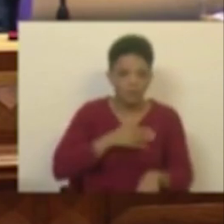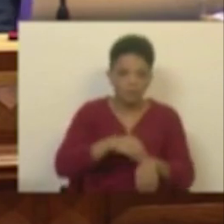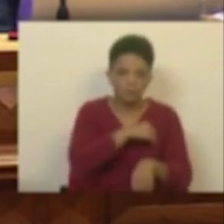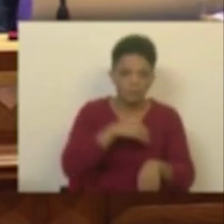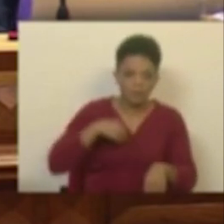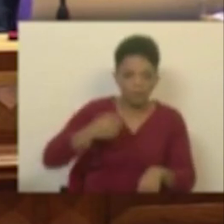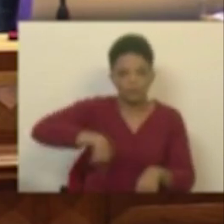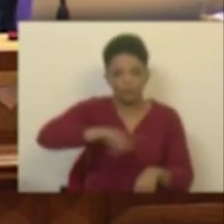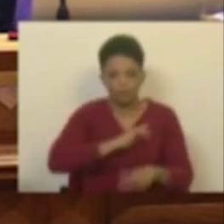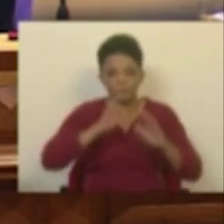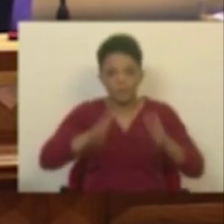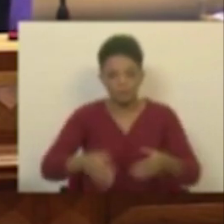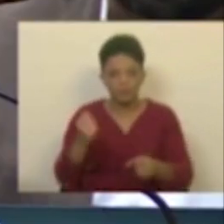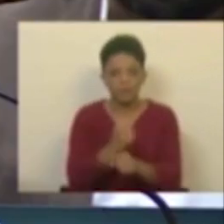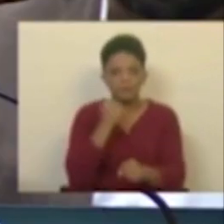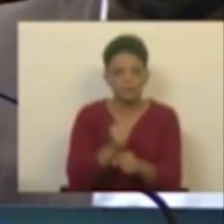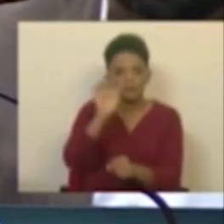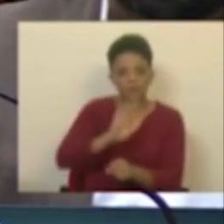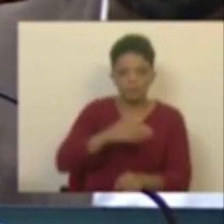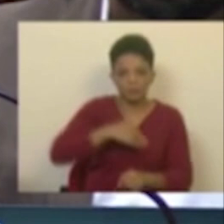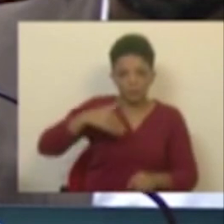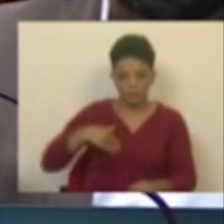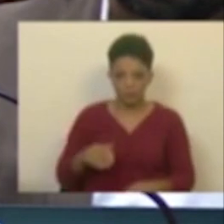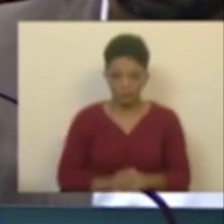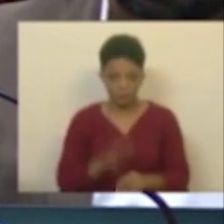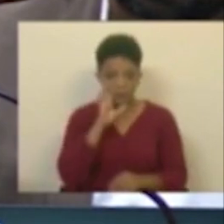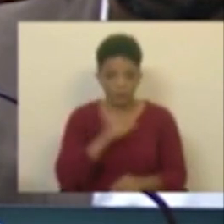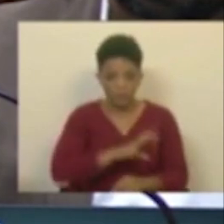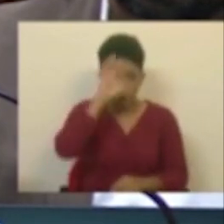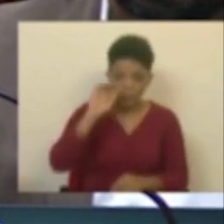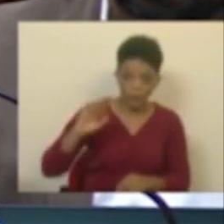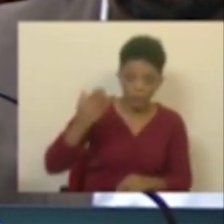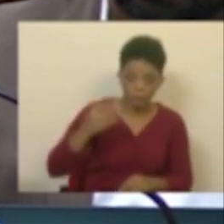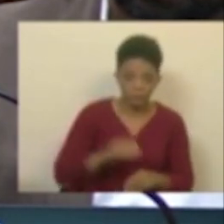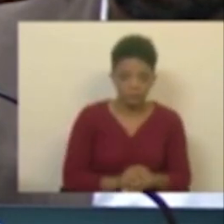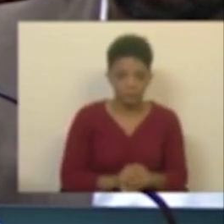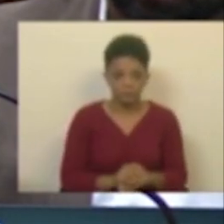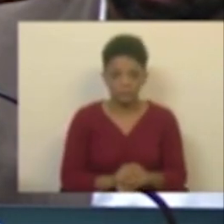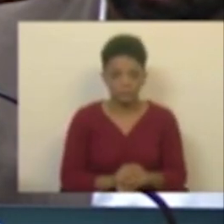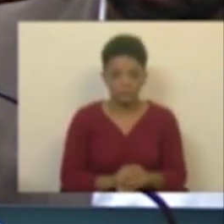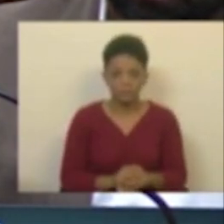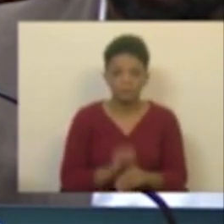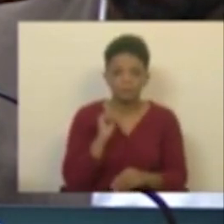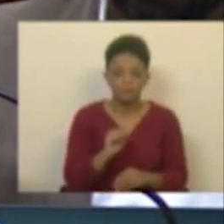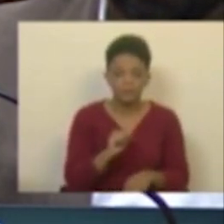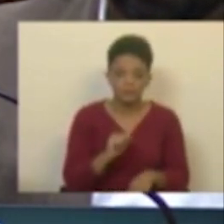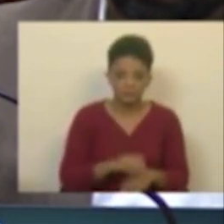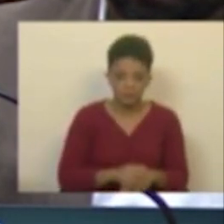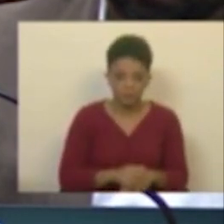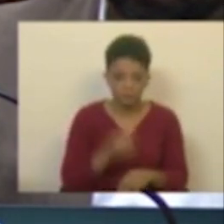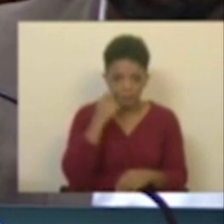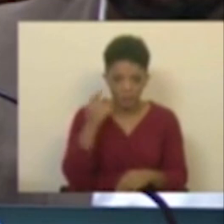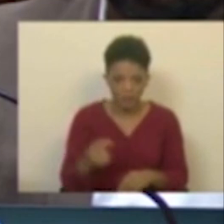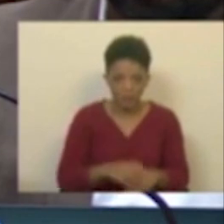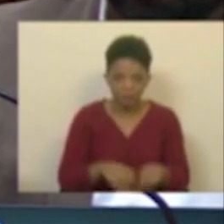médicos de que precisamos no Serviço Nacional de Saúde. E, Sr. Primeiro-Ministro, não é só em ginecologia e obstetrícia, não é